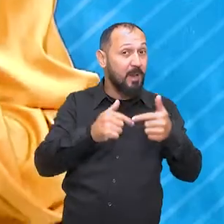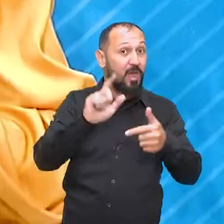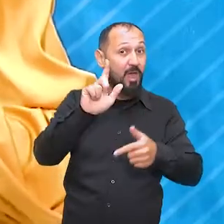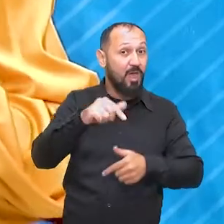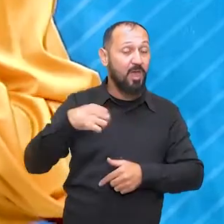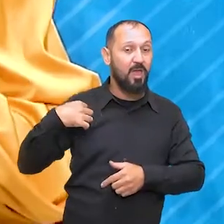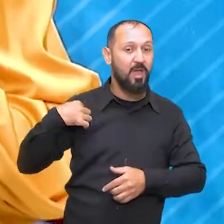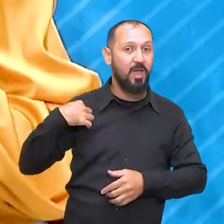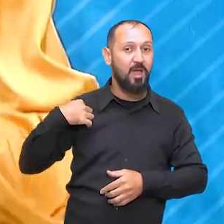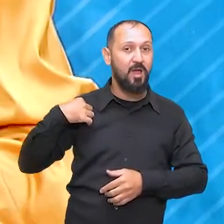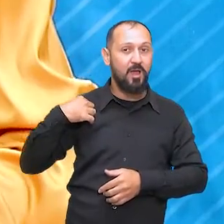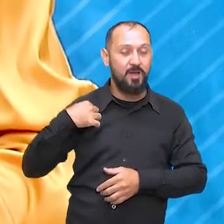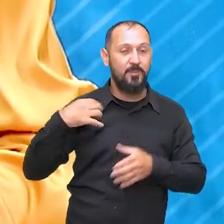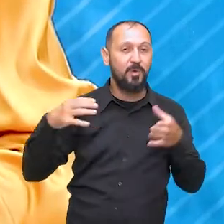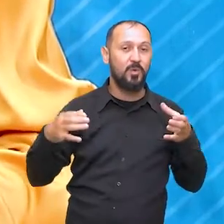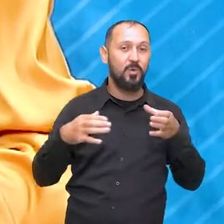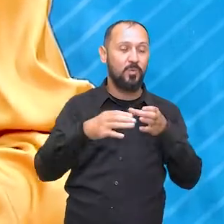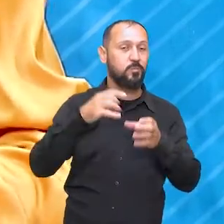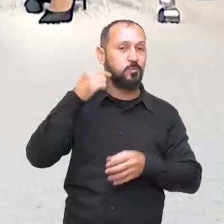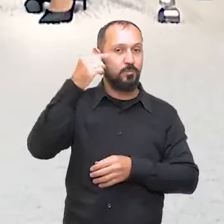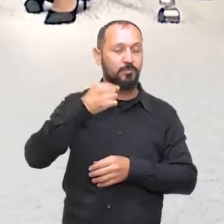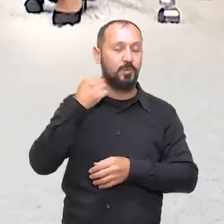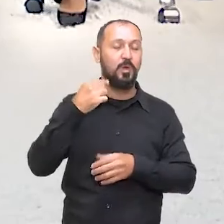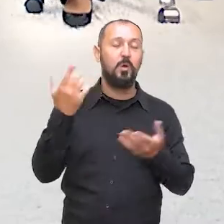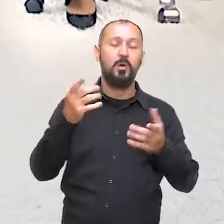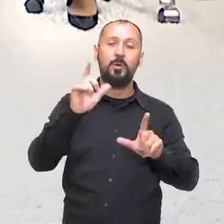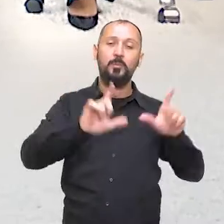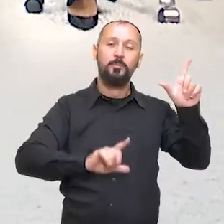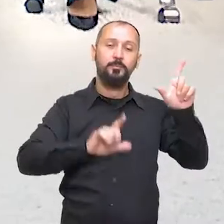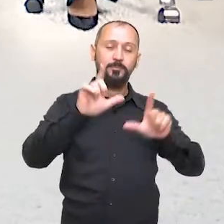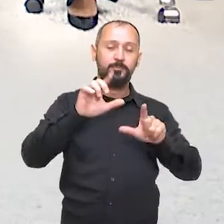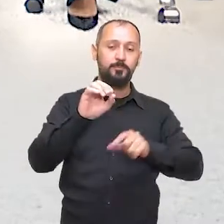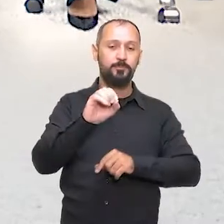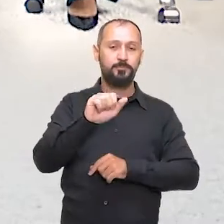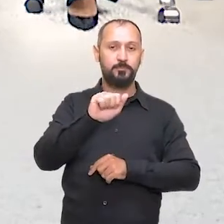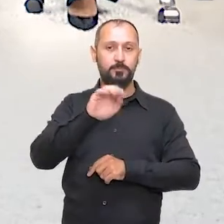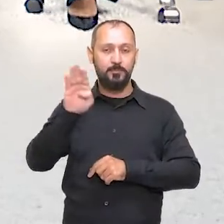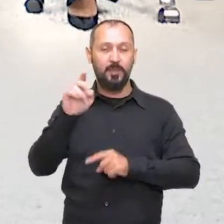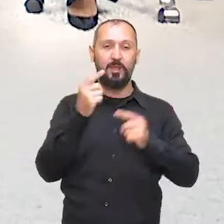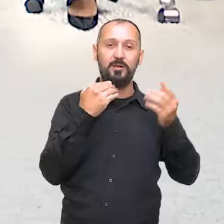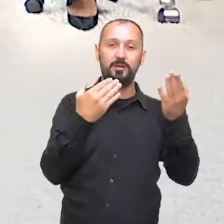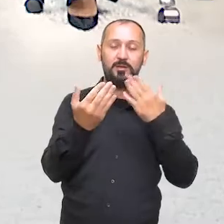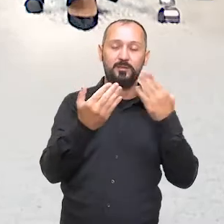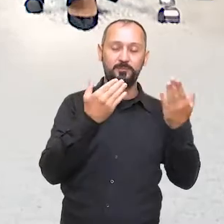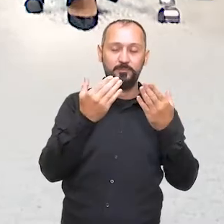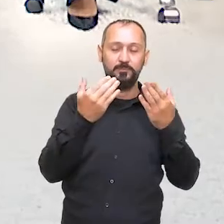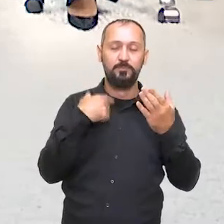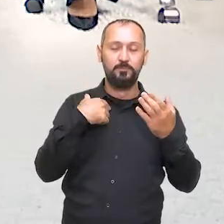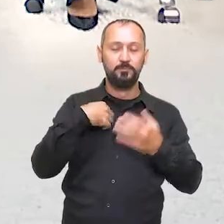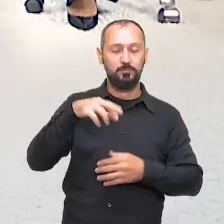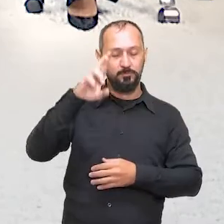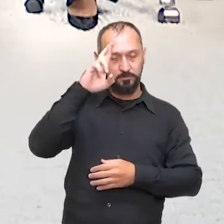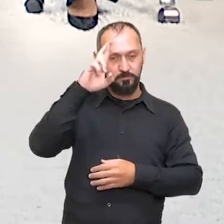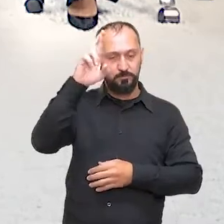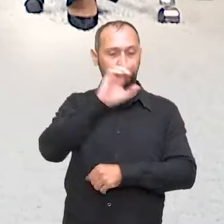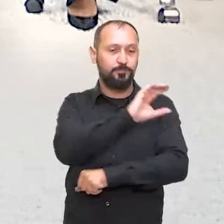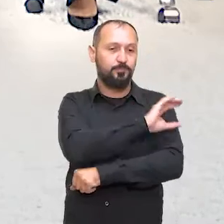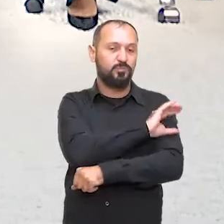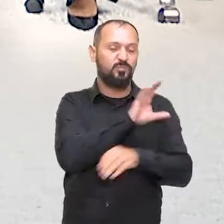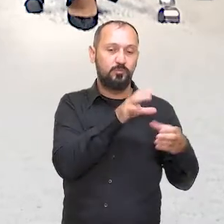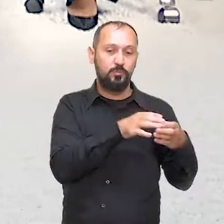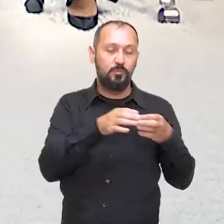realizado voluntariamente pela advocacia, o programa OAB em Debate recebe o coordenador das